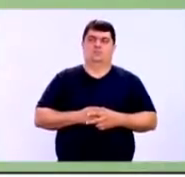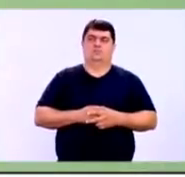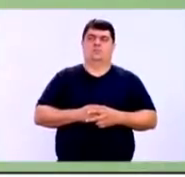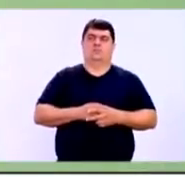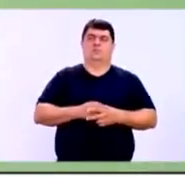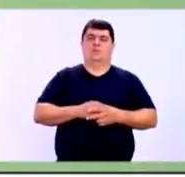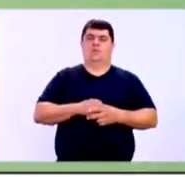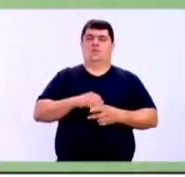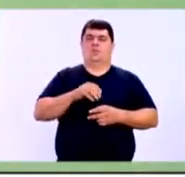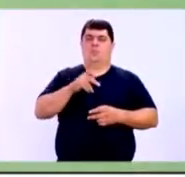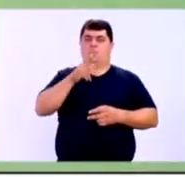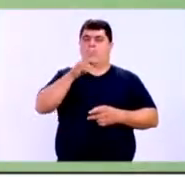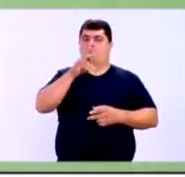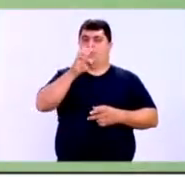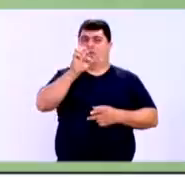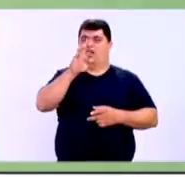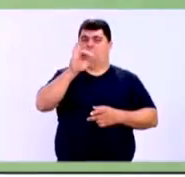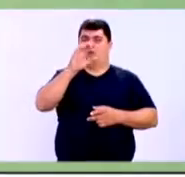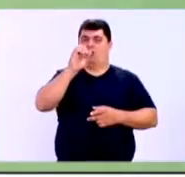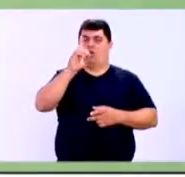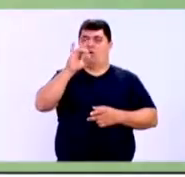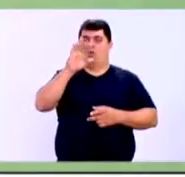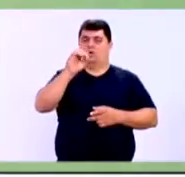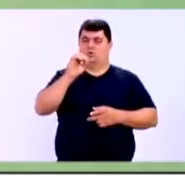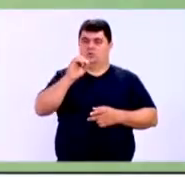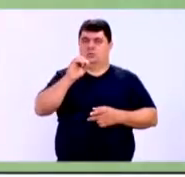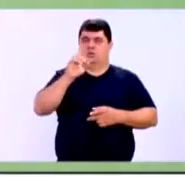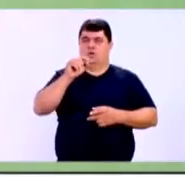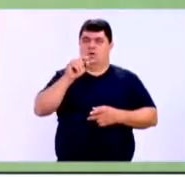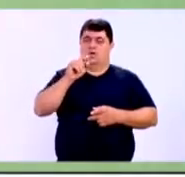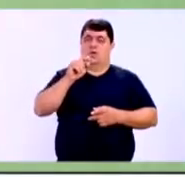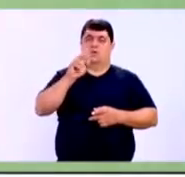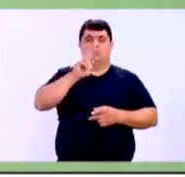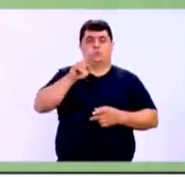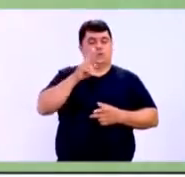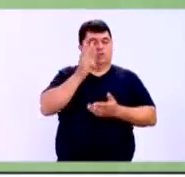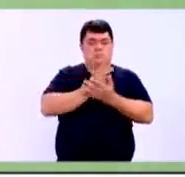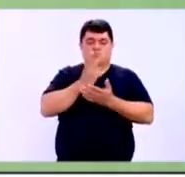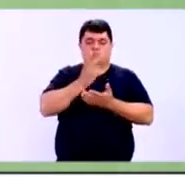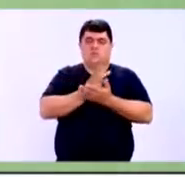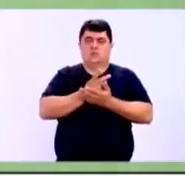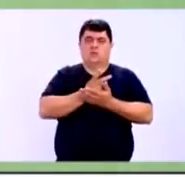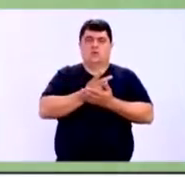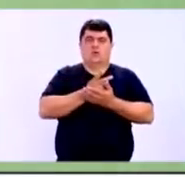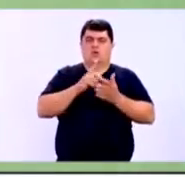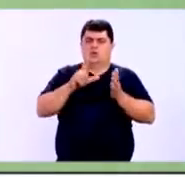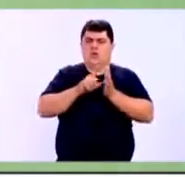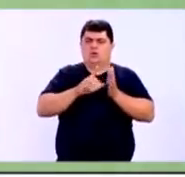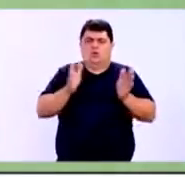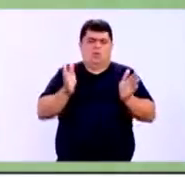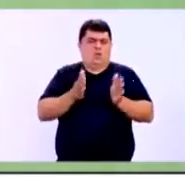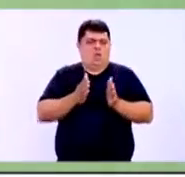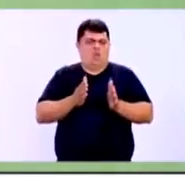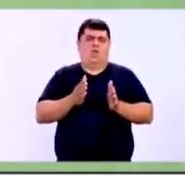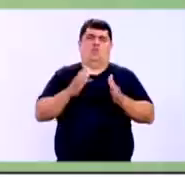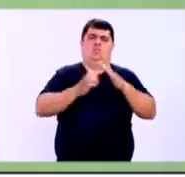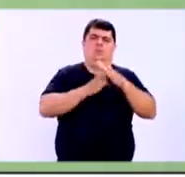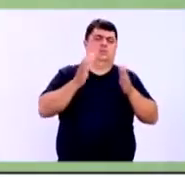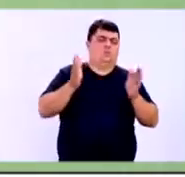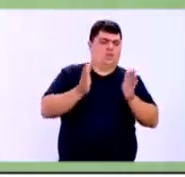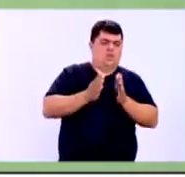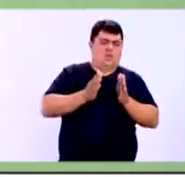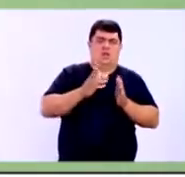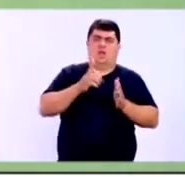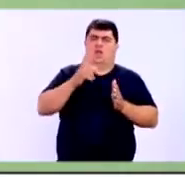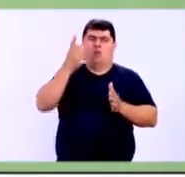Inventário periódico. Ele é aplicado basicamente em pequenas e médias empresas, sendo cada